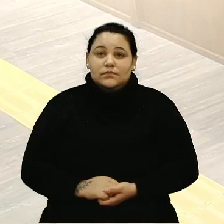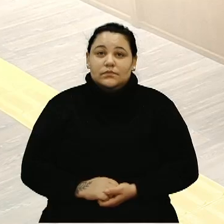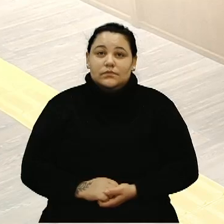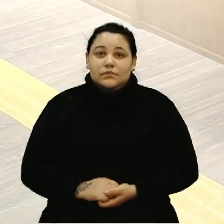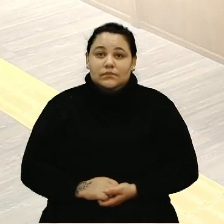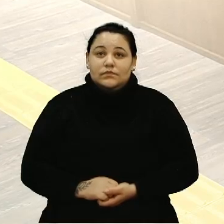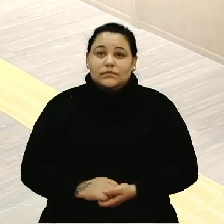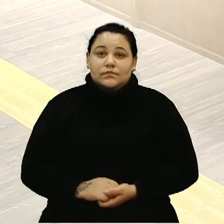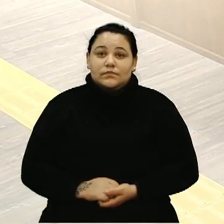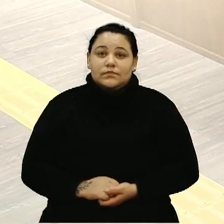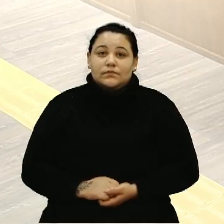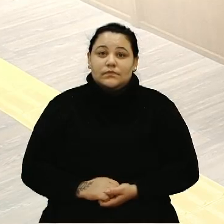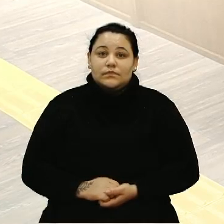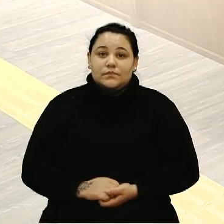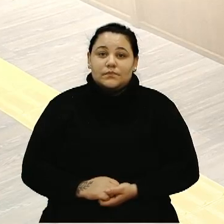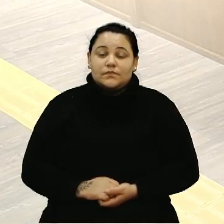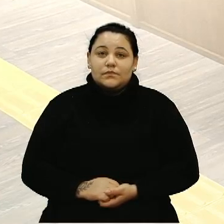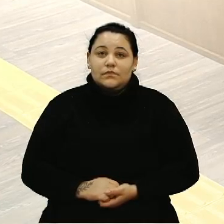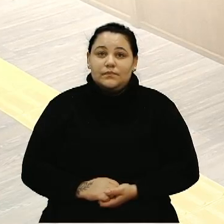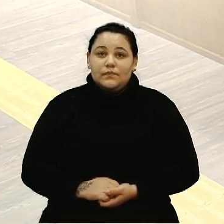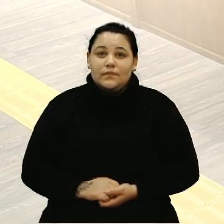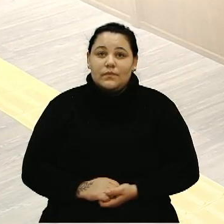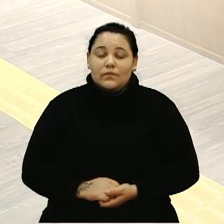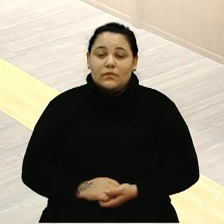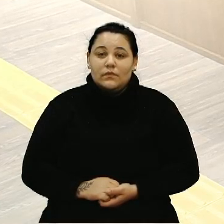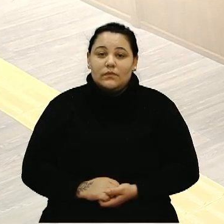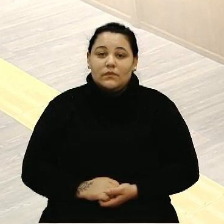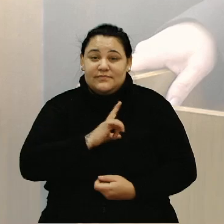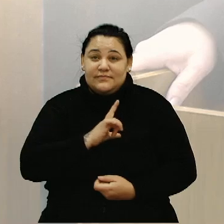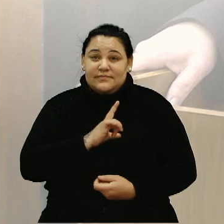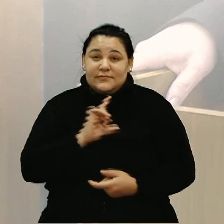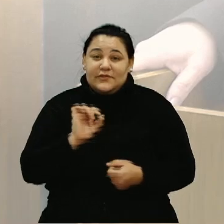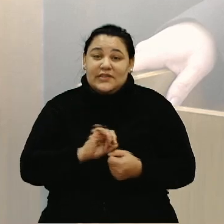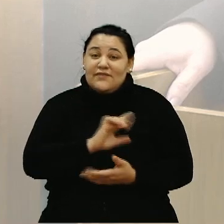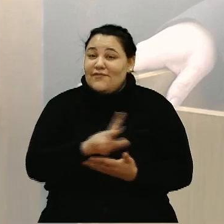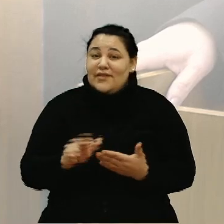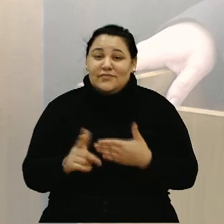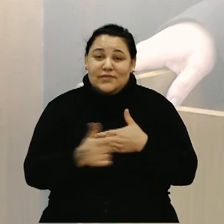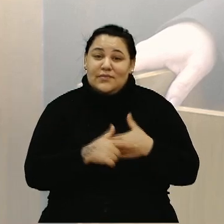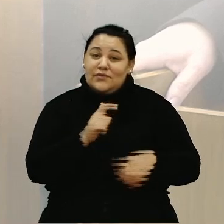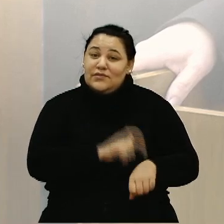Próximo inscrito, o vereador professor Zanquim, na tribuna.